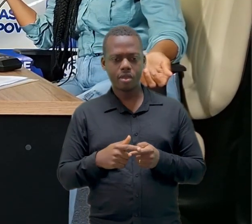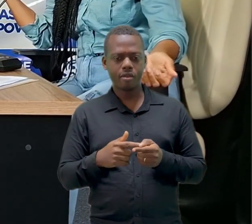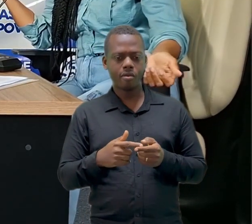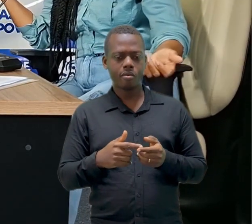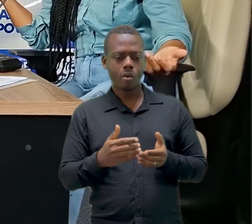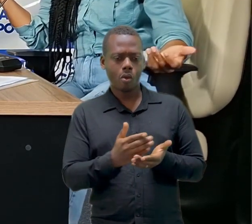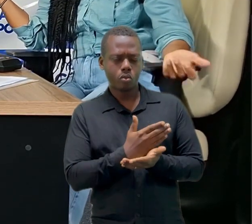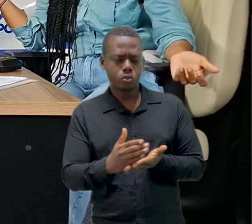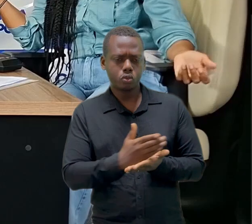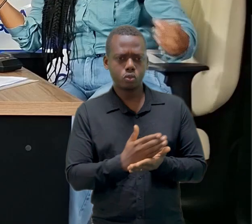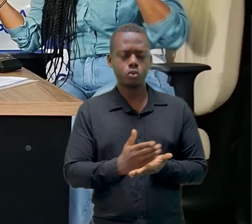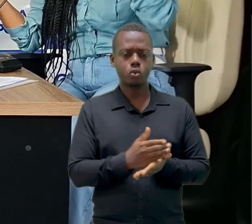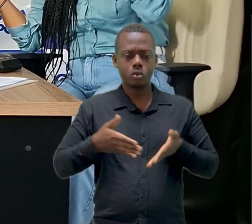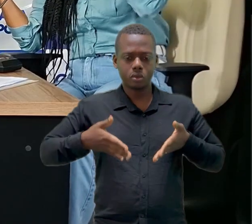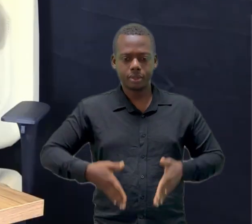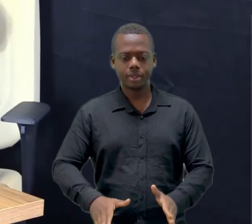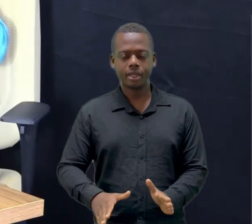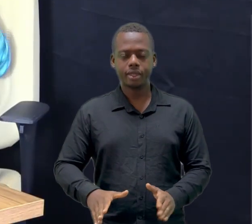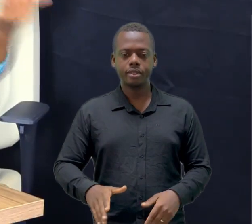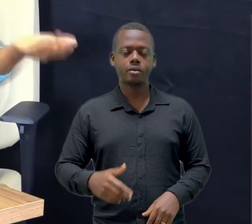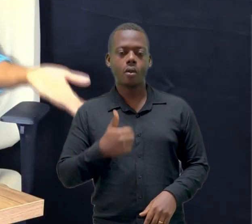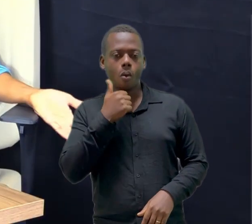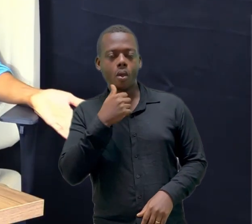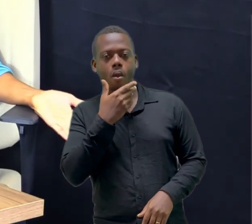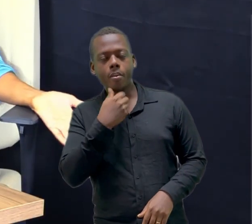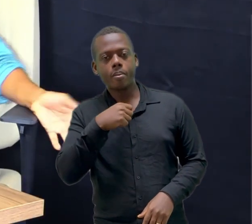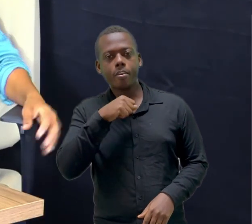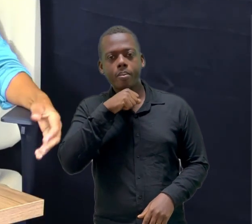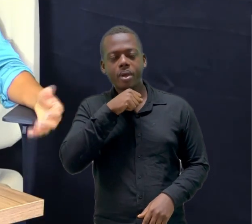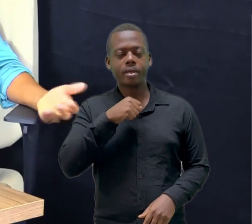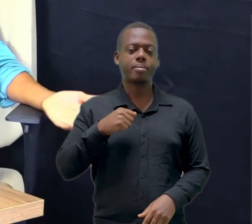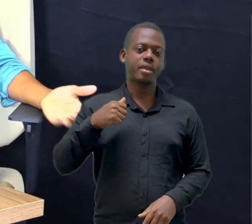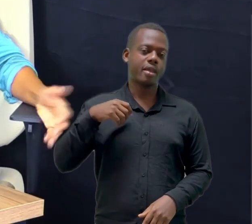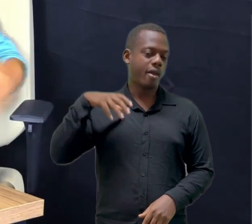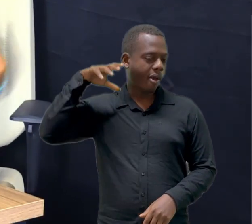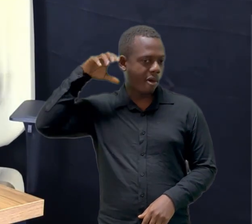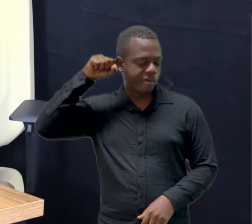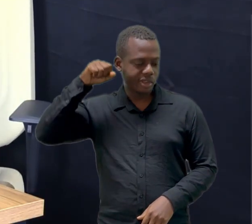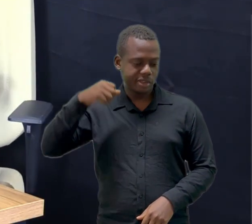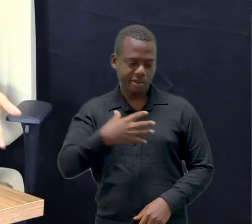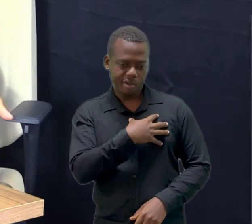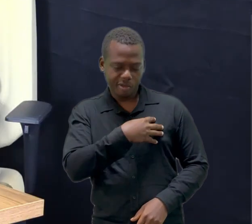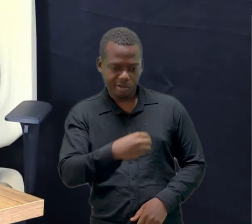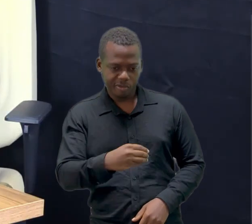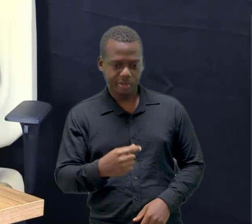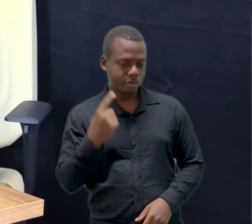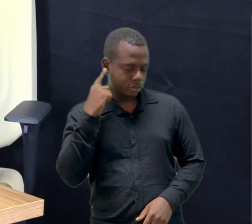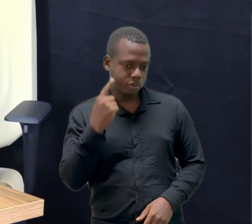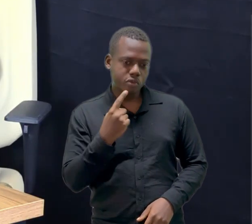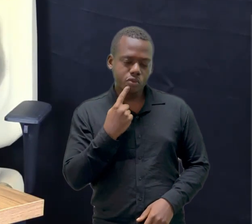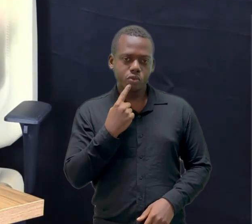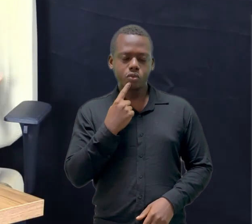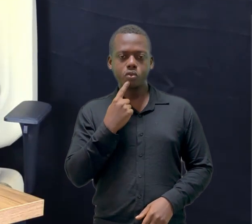nascem em contexto de famílias ouvinte, né? Os pais são ouvinte e o filho nasceu surdo, né? Ou ele adquiriu a surdez por meio de